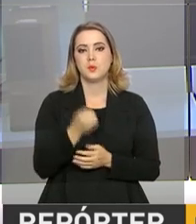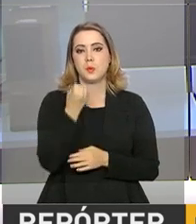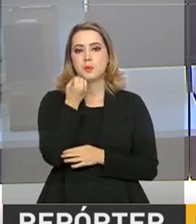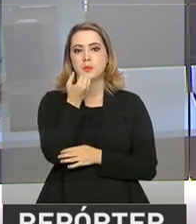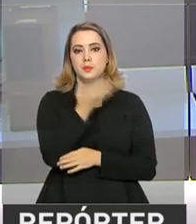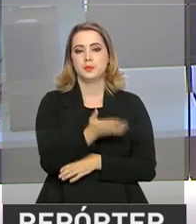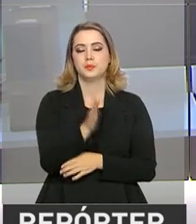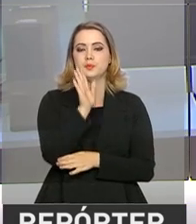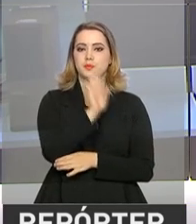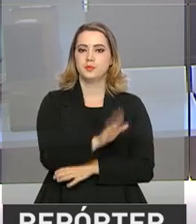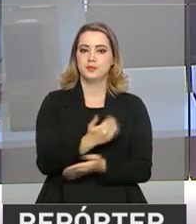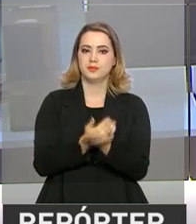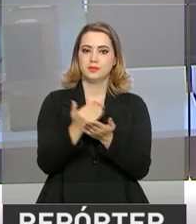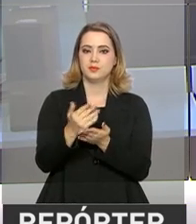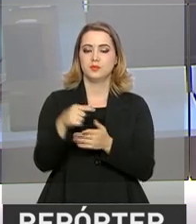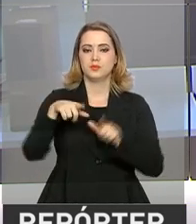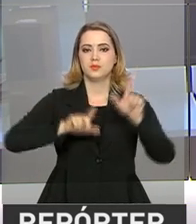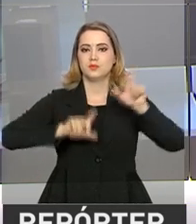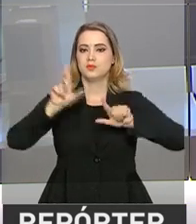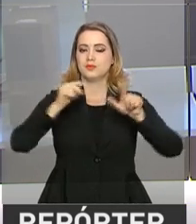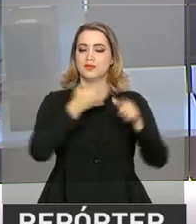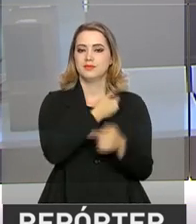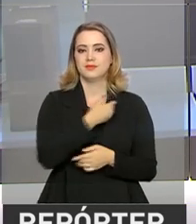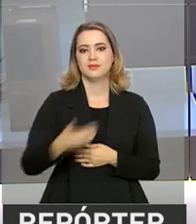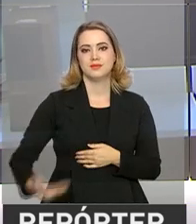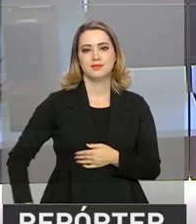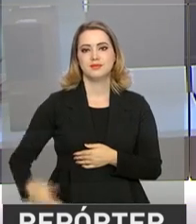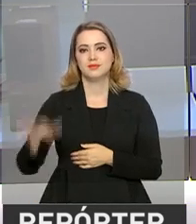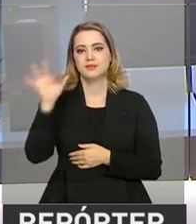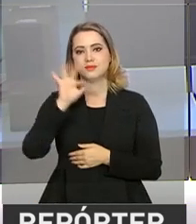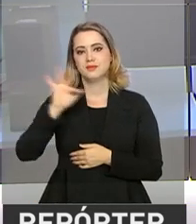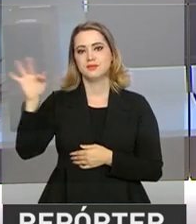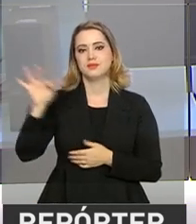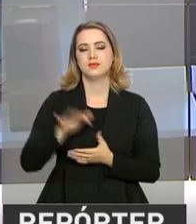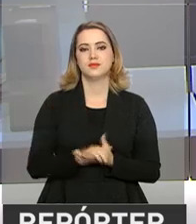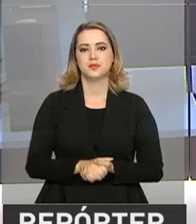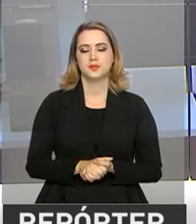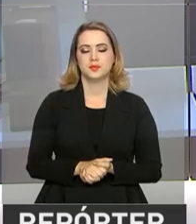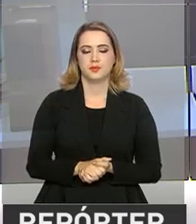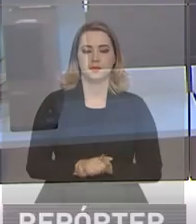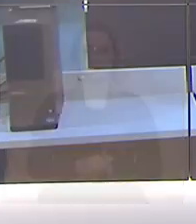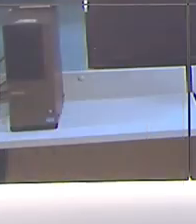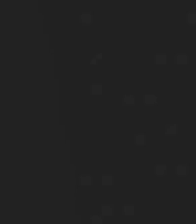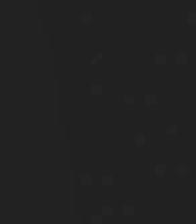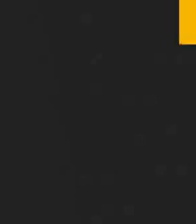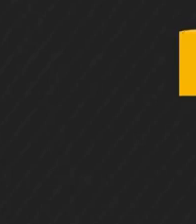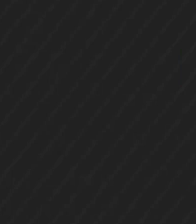sociais. Uma boa tarde para você e continue com a gente. NBR, a TV do Governo Federal.